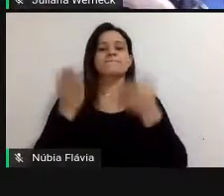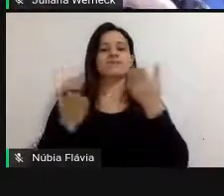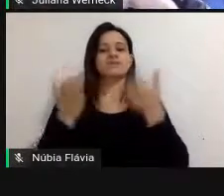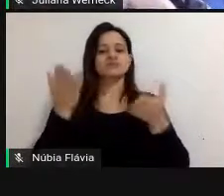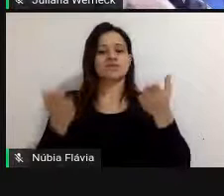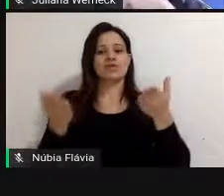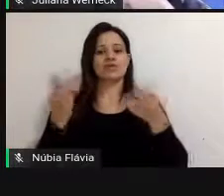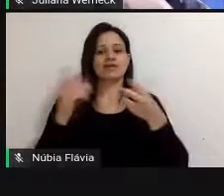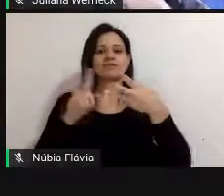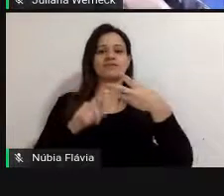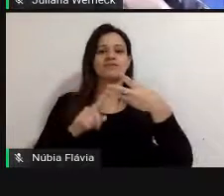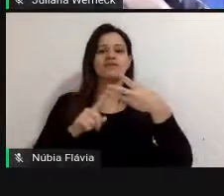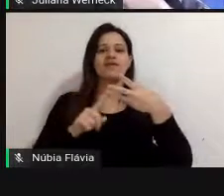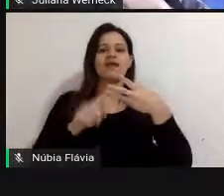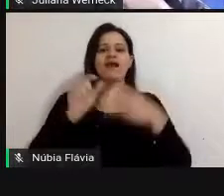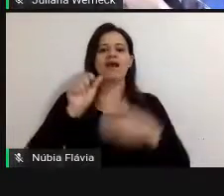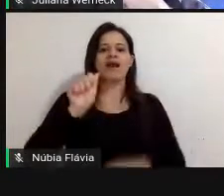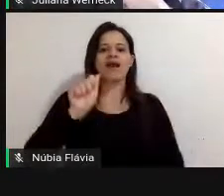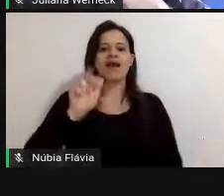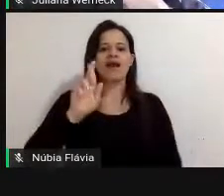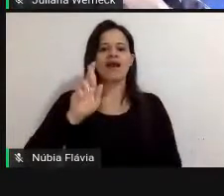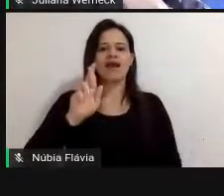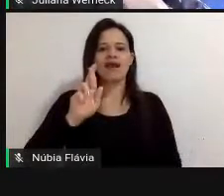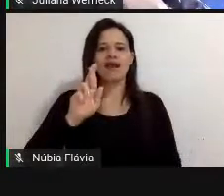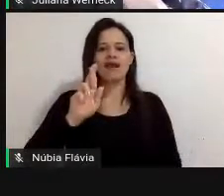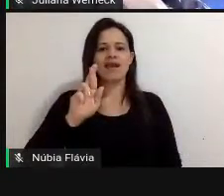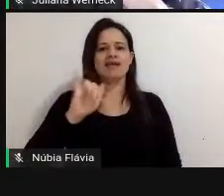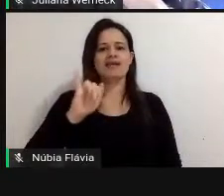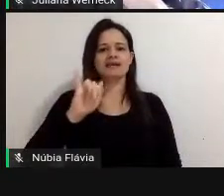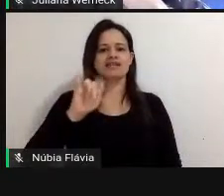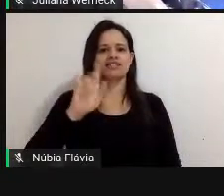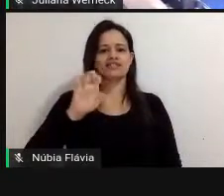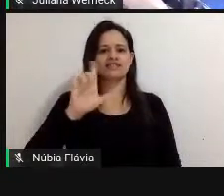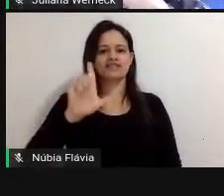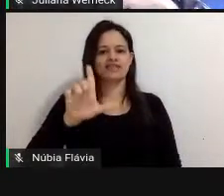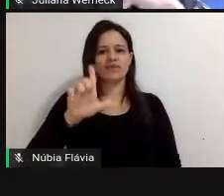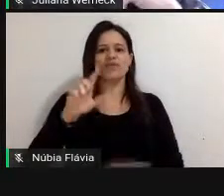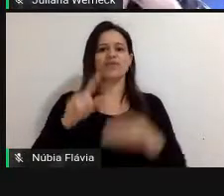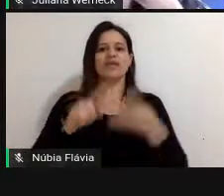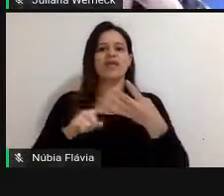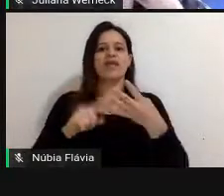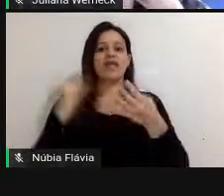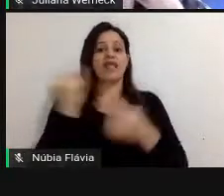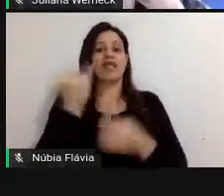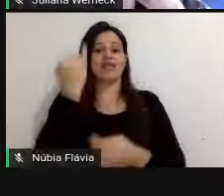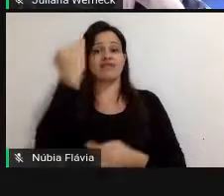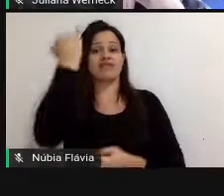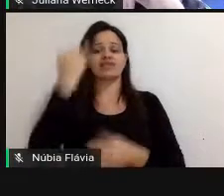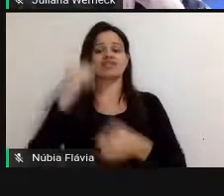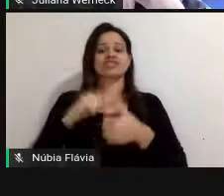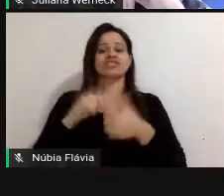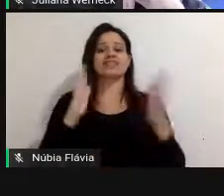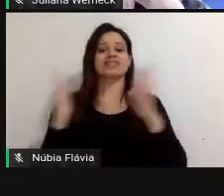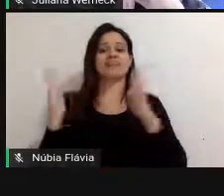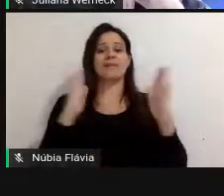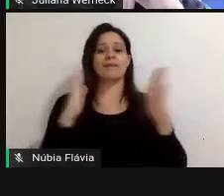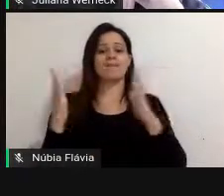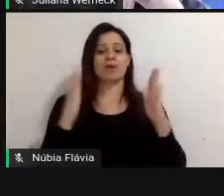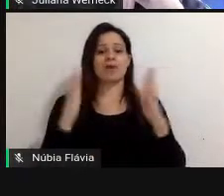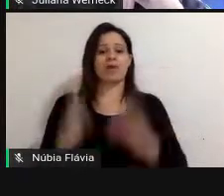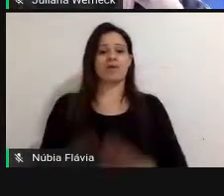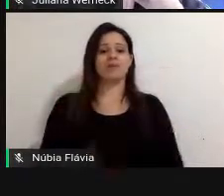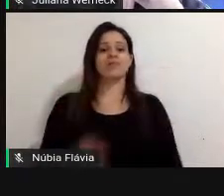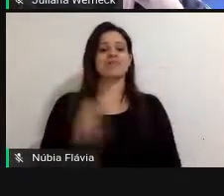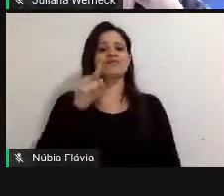Então, a nossa meta, ela tem que ser primeiro específica. Então, se você disser que, sei lá, extraordinário para você é ser feliz,